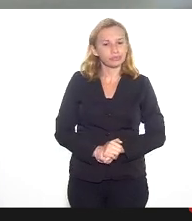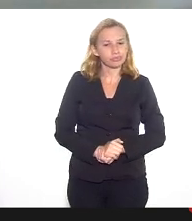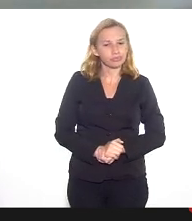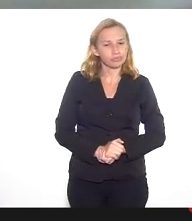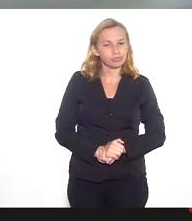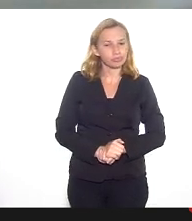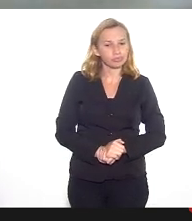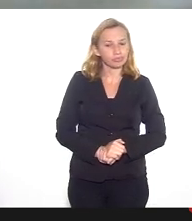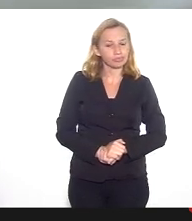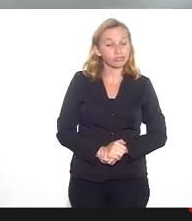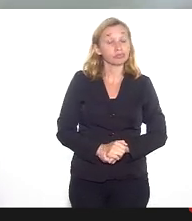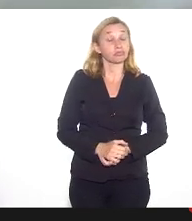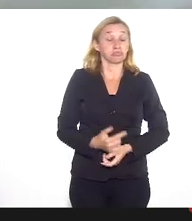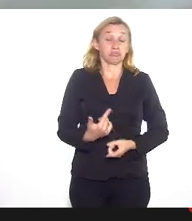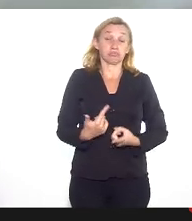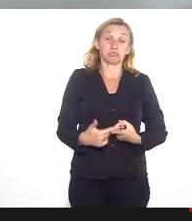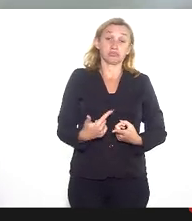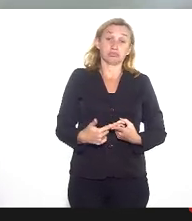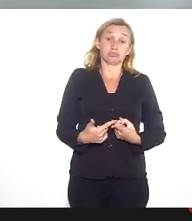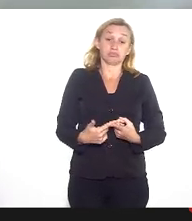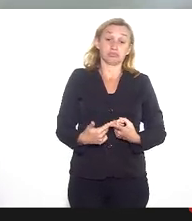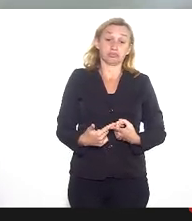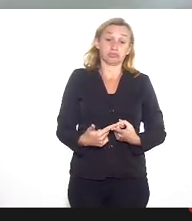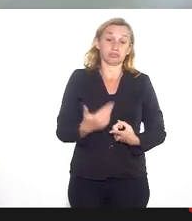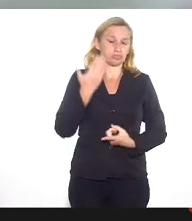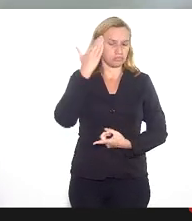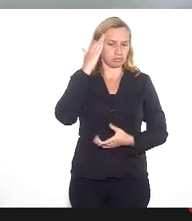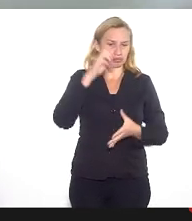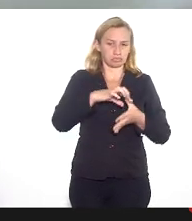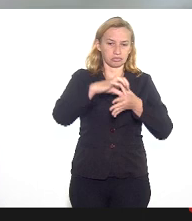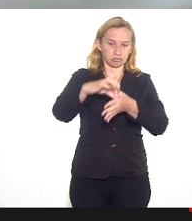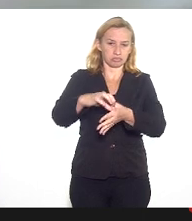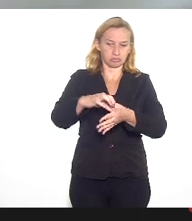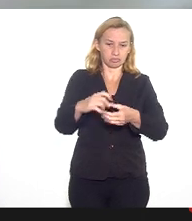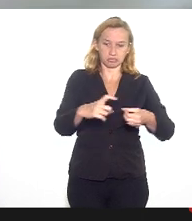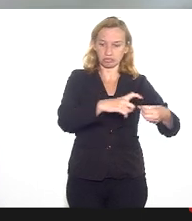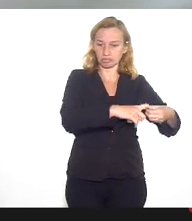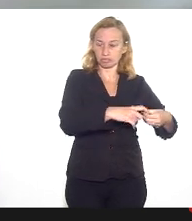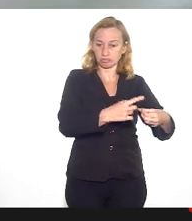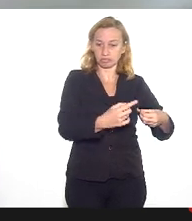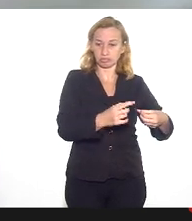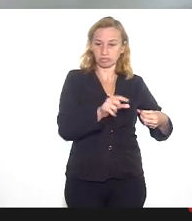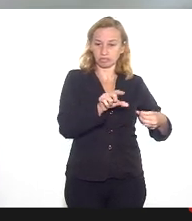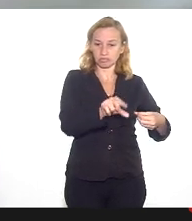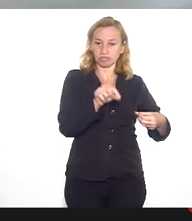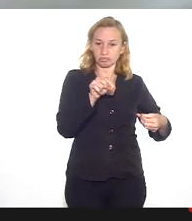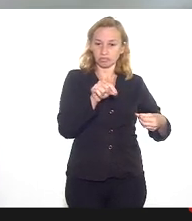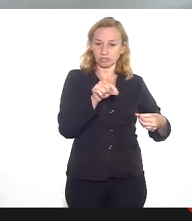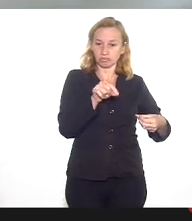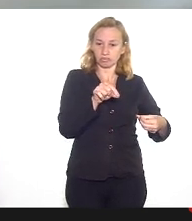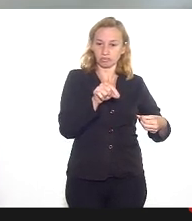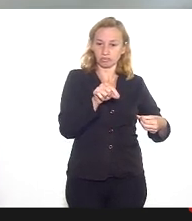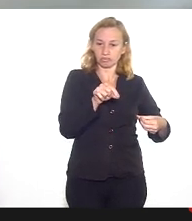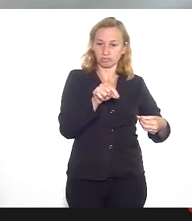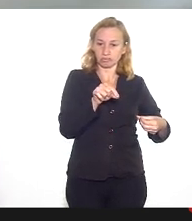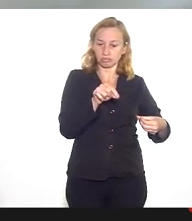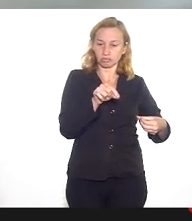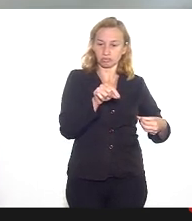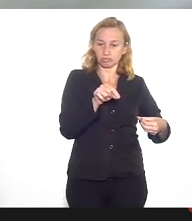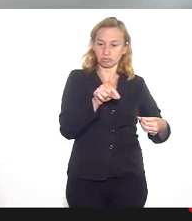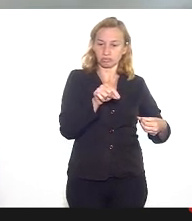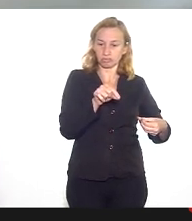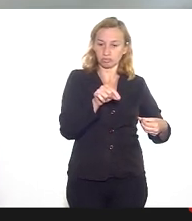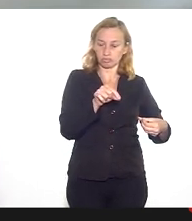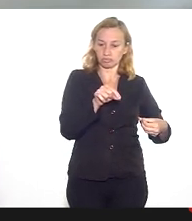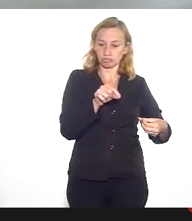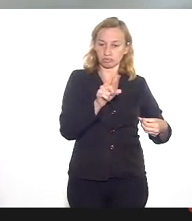Porque, no meu entendimento, a líder do consórcio não tomaria decisões sem antes discutir